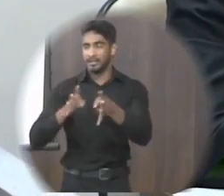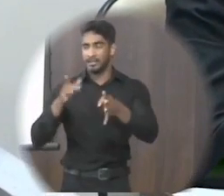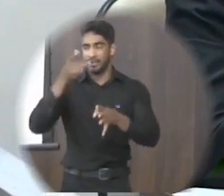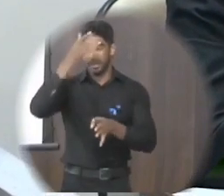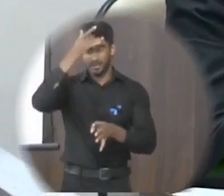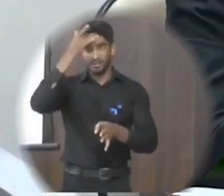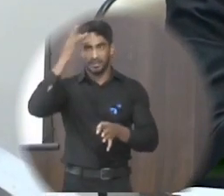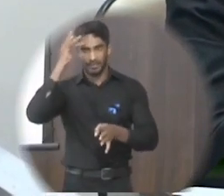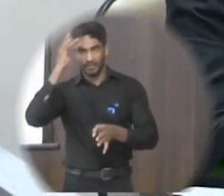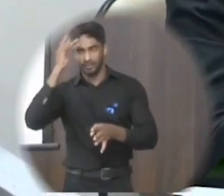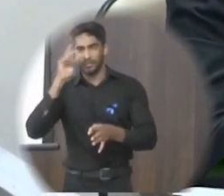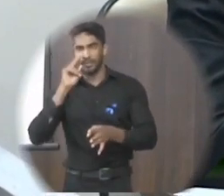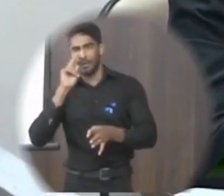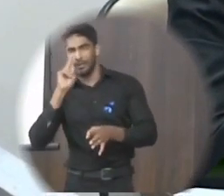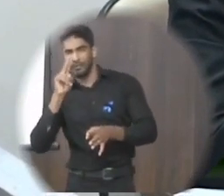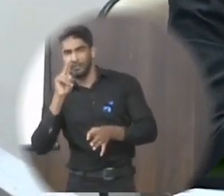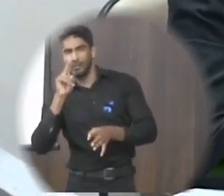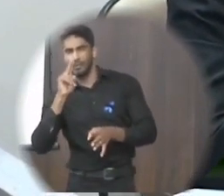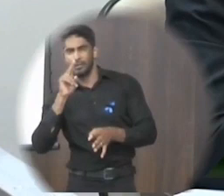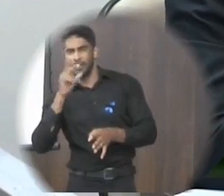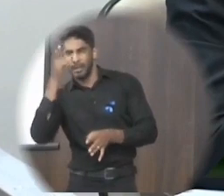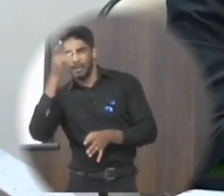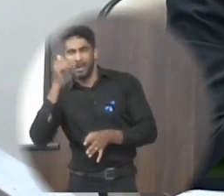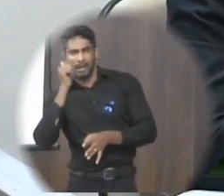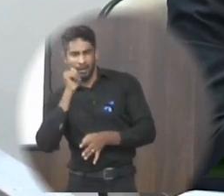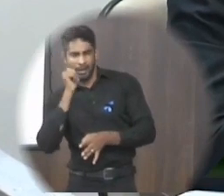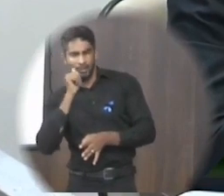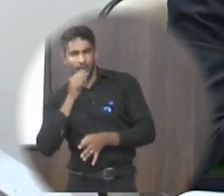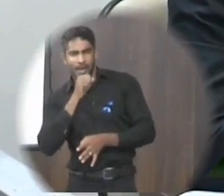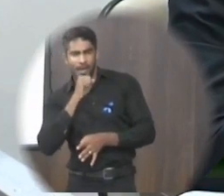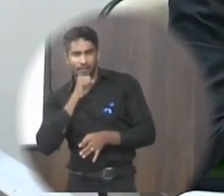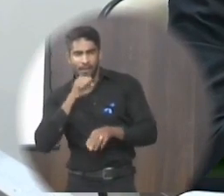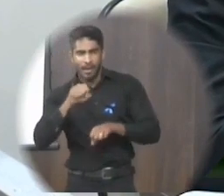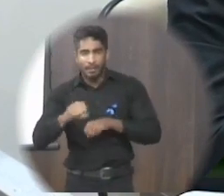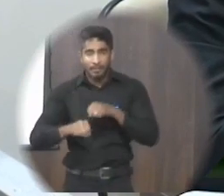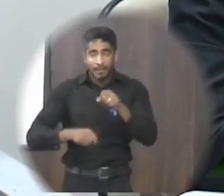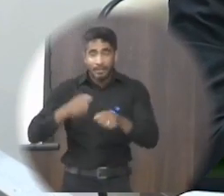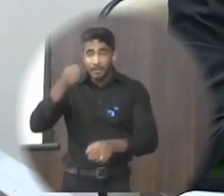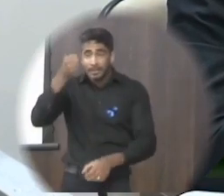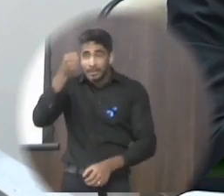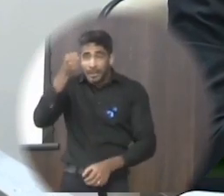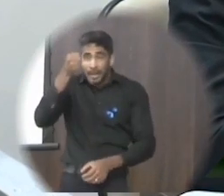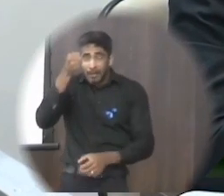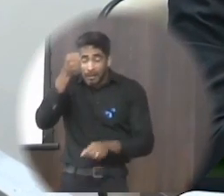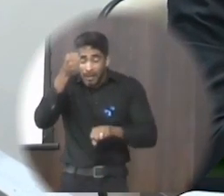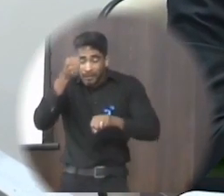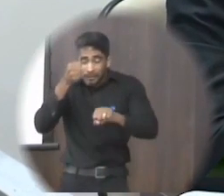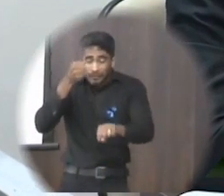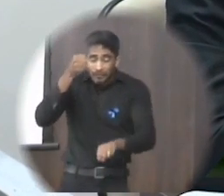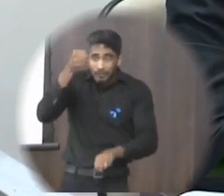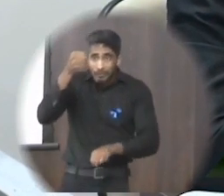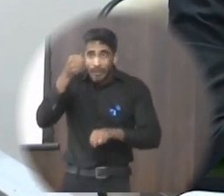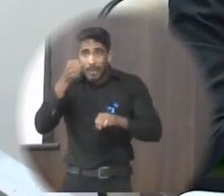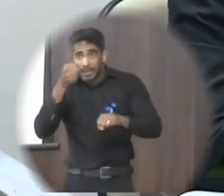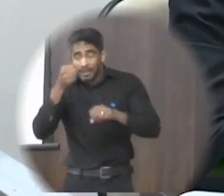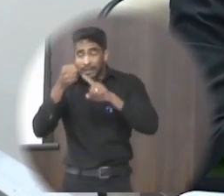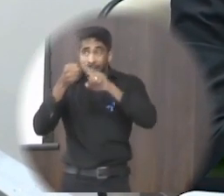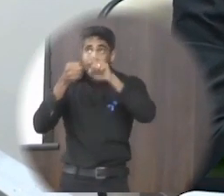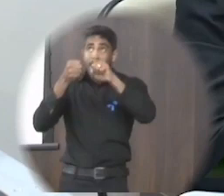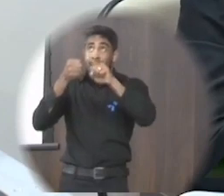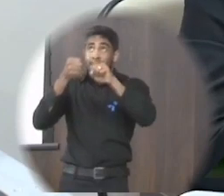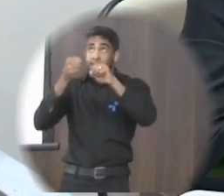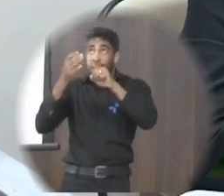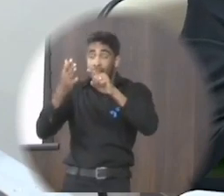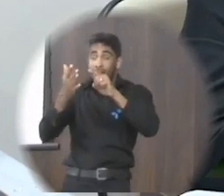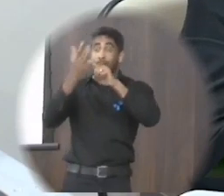semana, presenciei uma senhora que estava pedalando e com guarda-chuva, período chuvoso. A senhora, esse guarda-chuva bateu